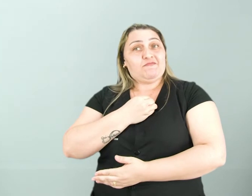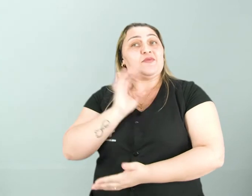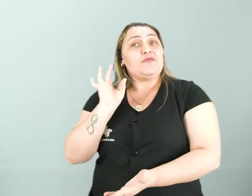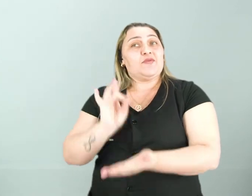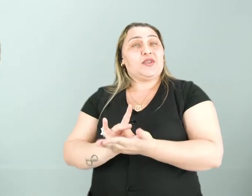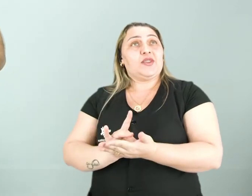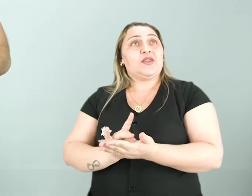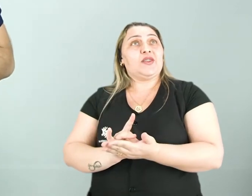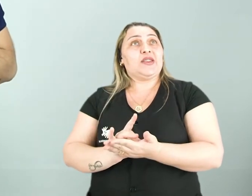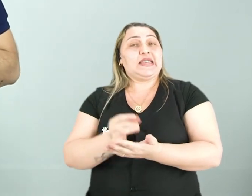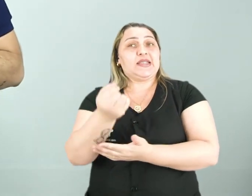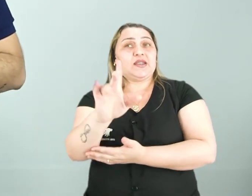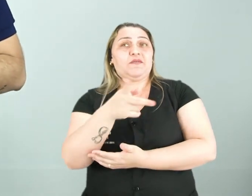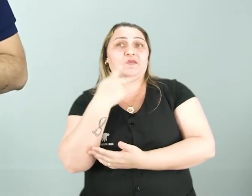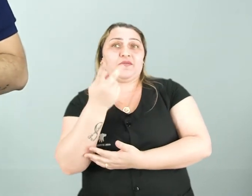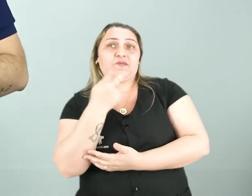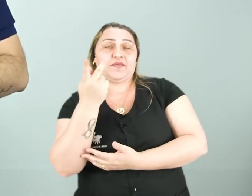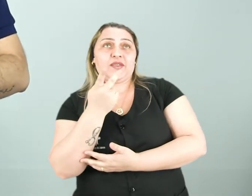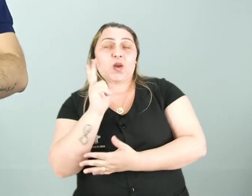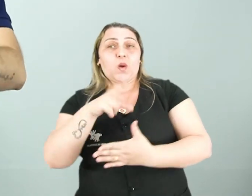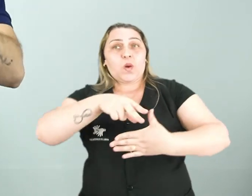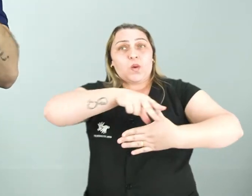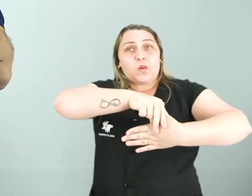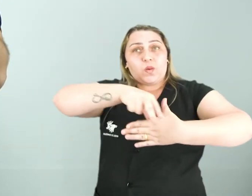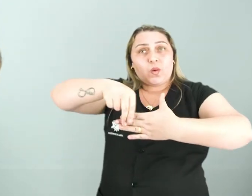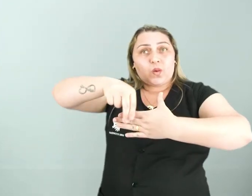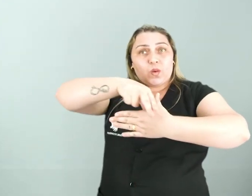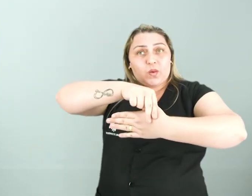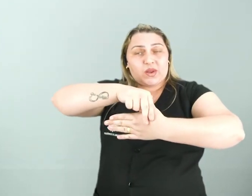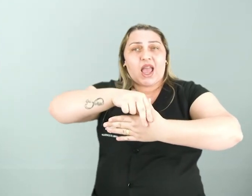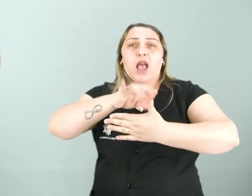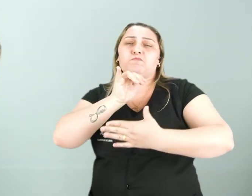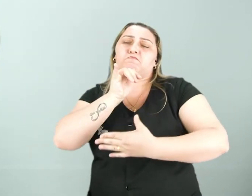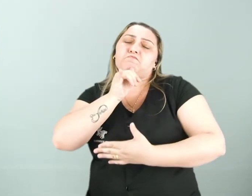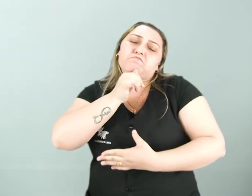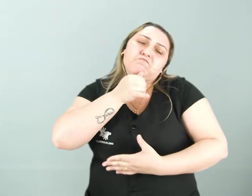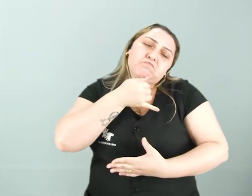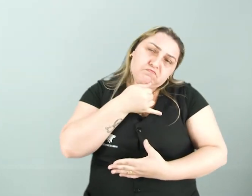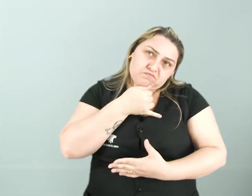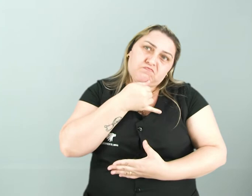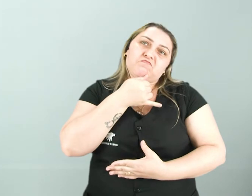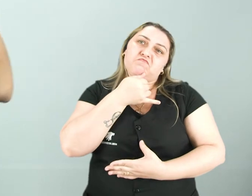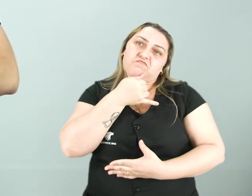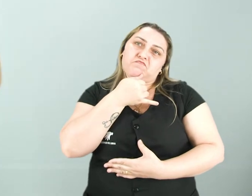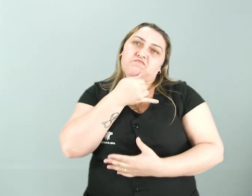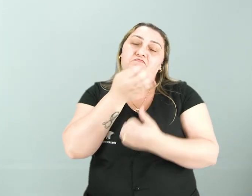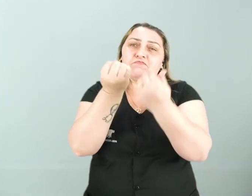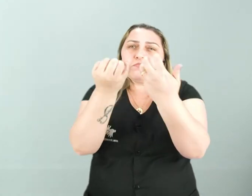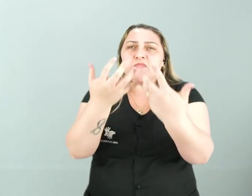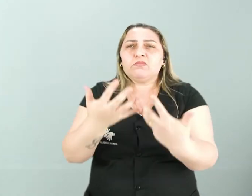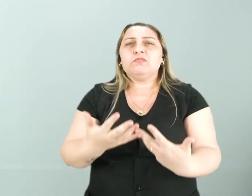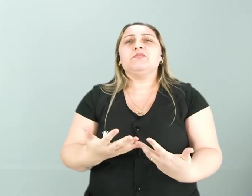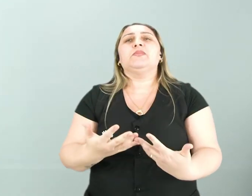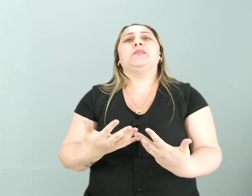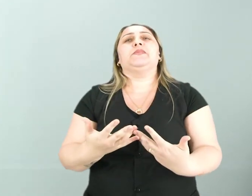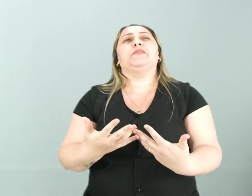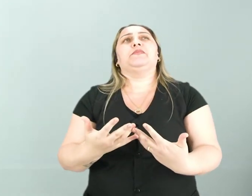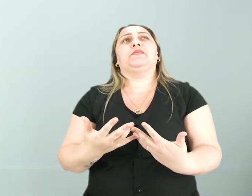for contar um cordel, que ele é triste, que ele conta uma situação